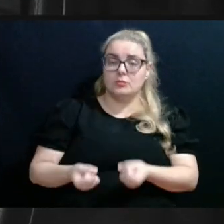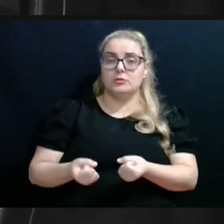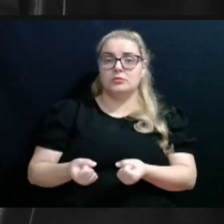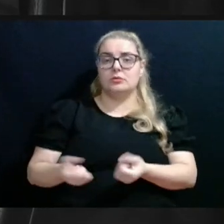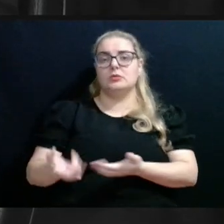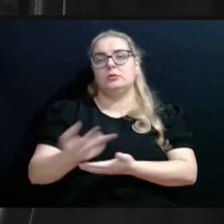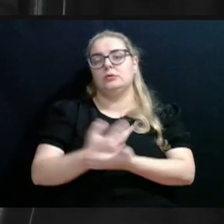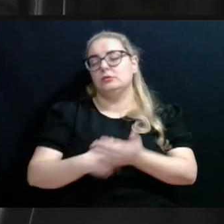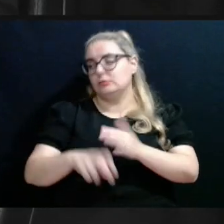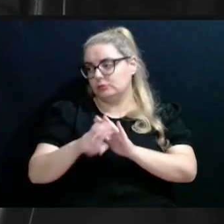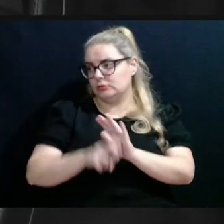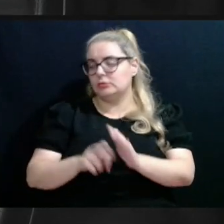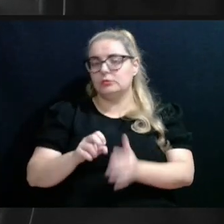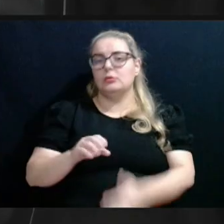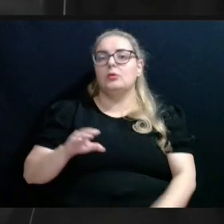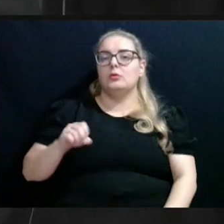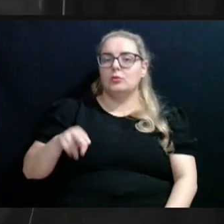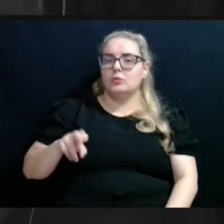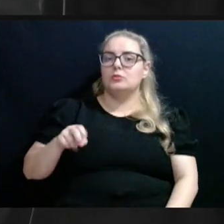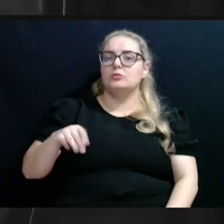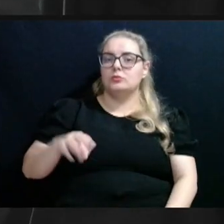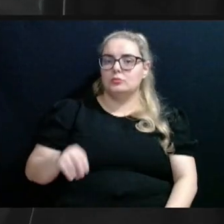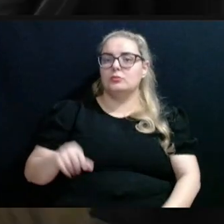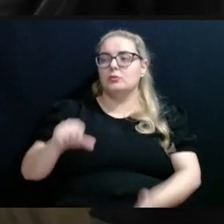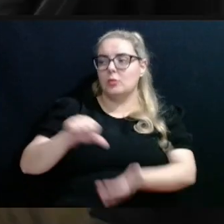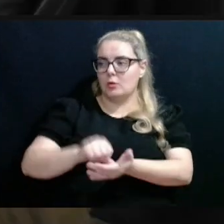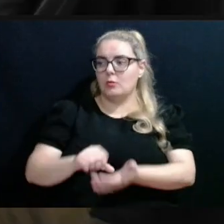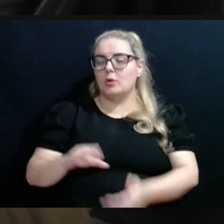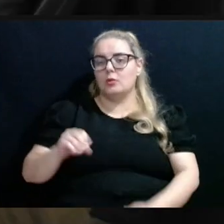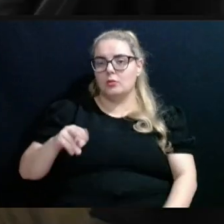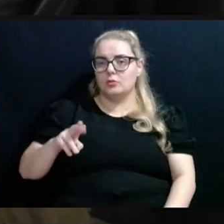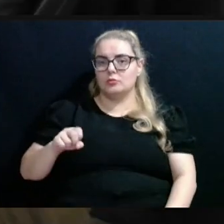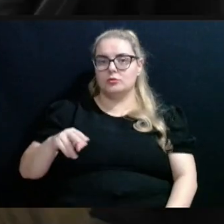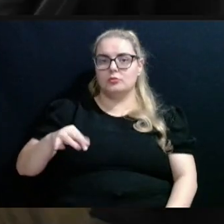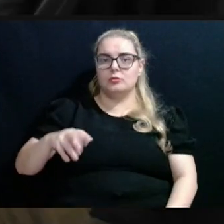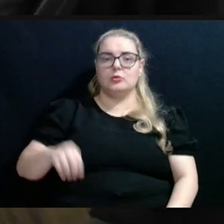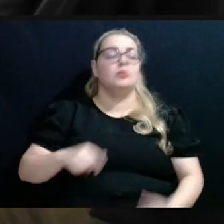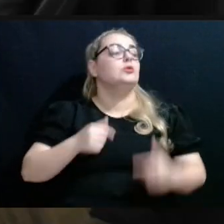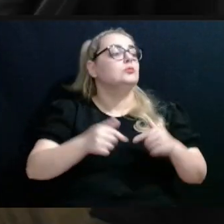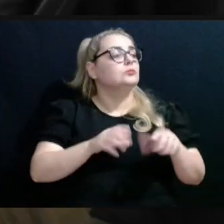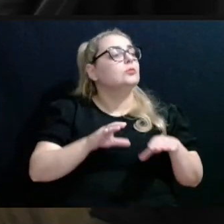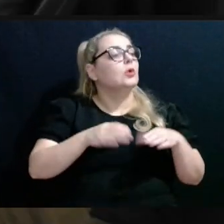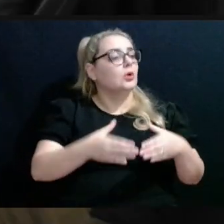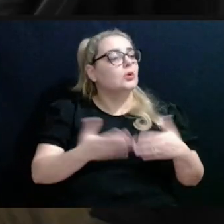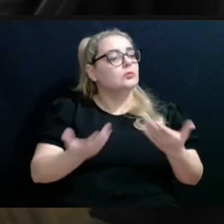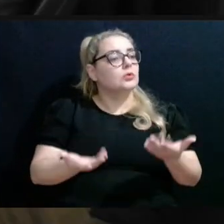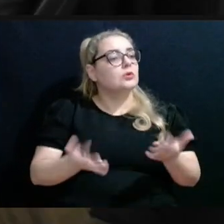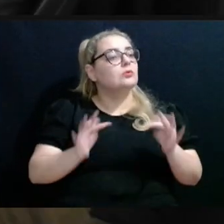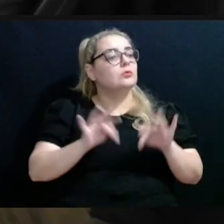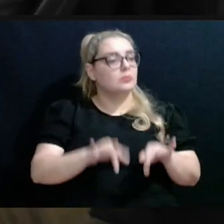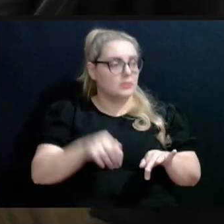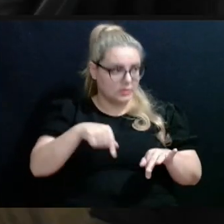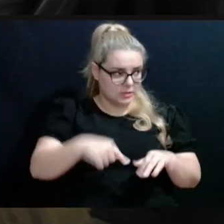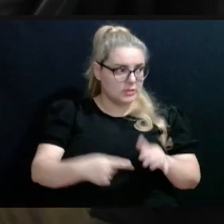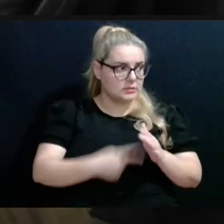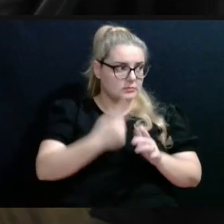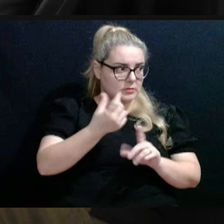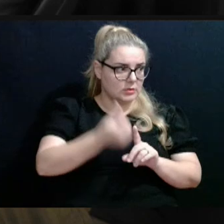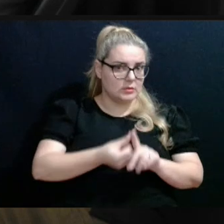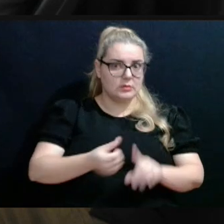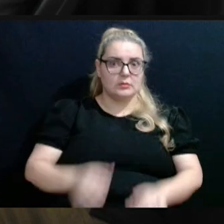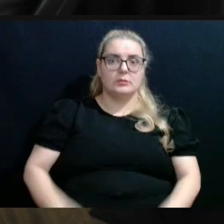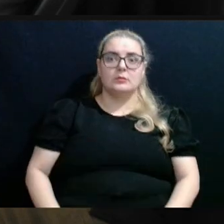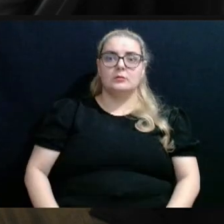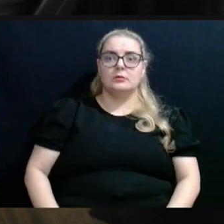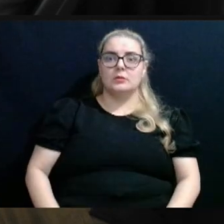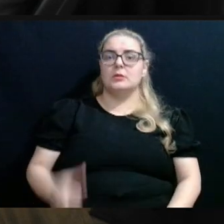no consumo, porque Campinas é um polo consumidor. Os trabalhos dessa comissão, eles devem se encerrar ainda nesse primeiro semestre, Nós temos vereador? ainda mais